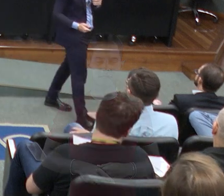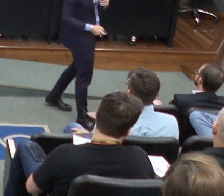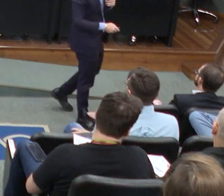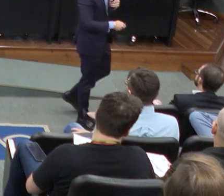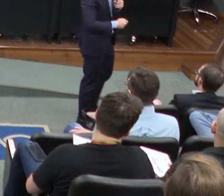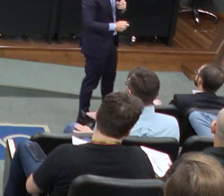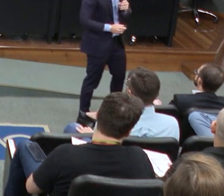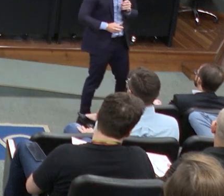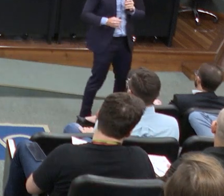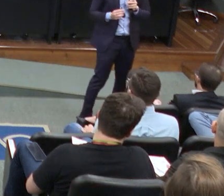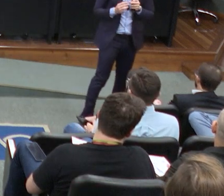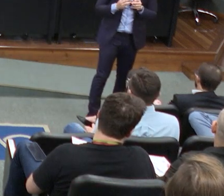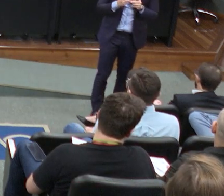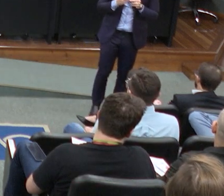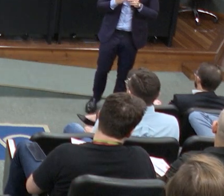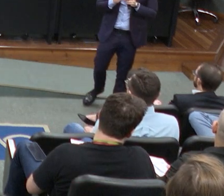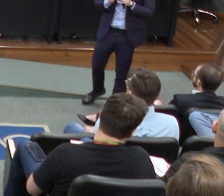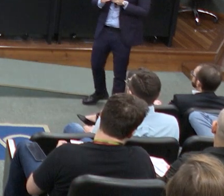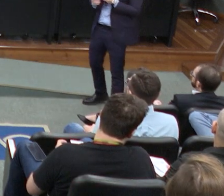Fabiano.